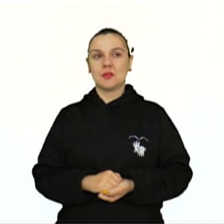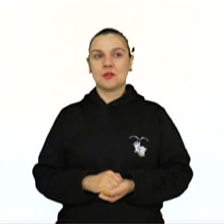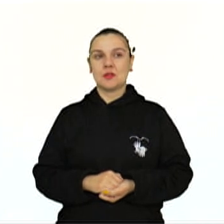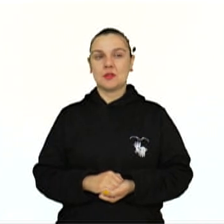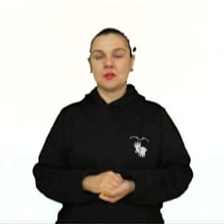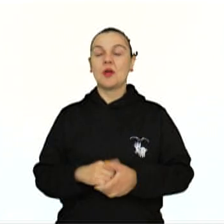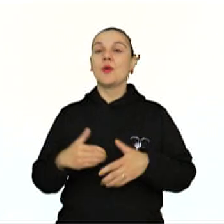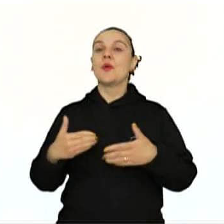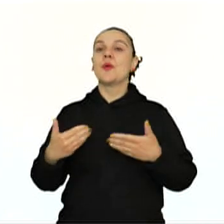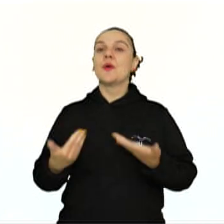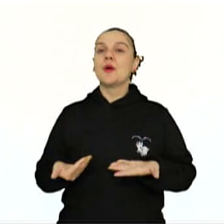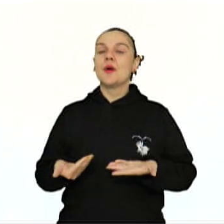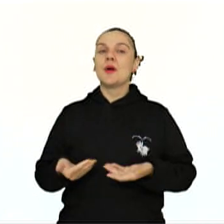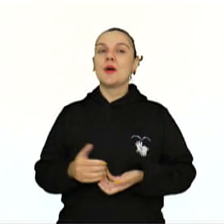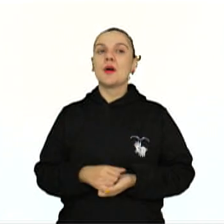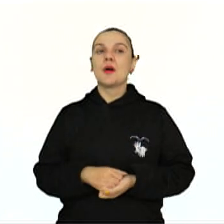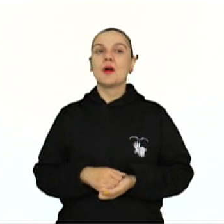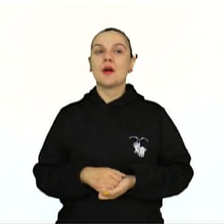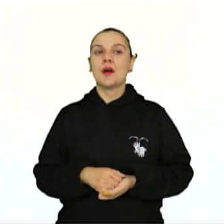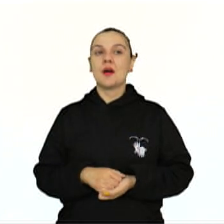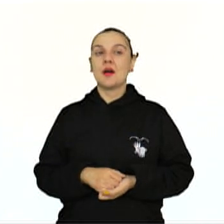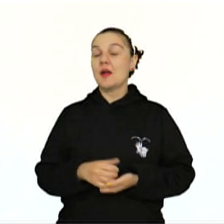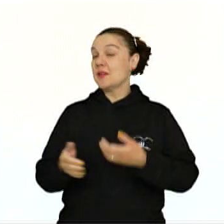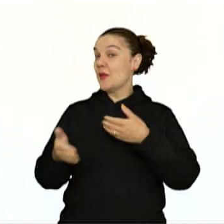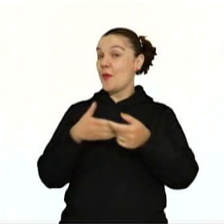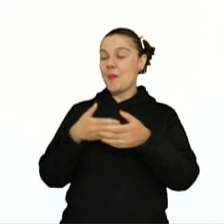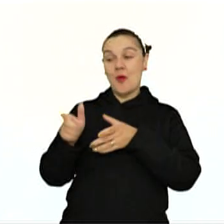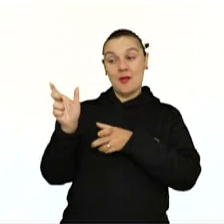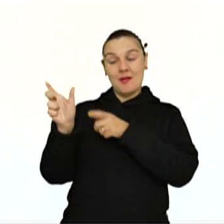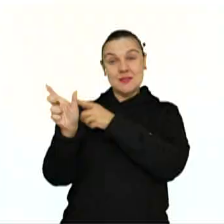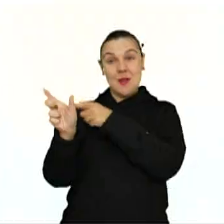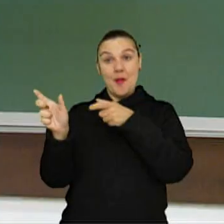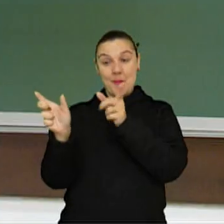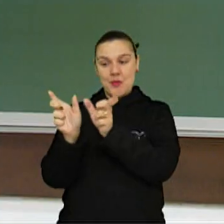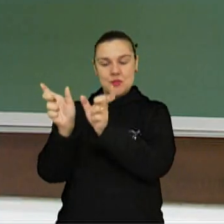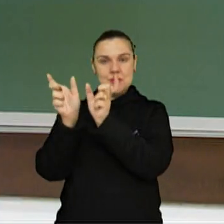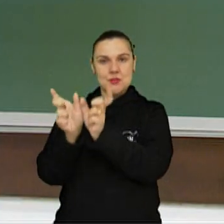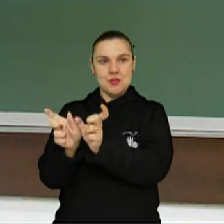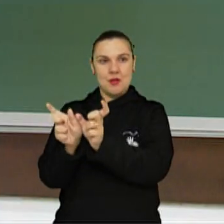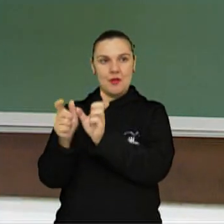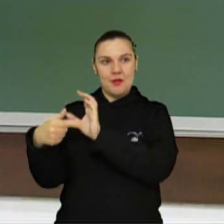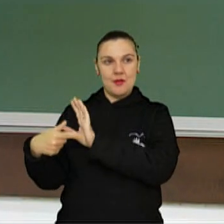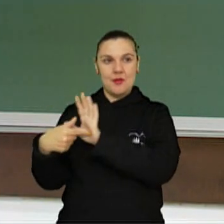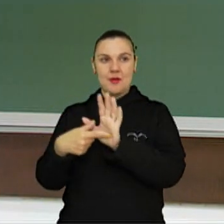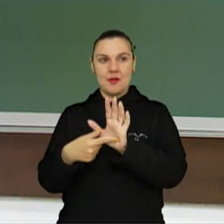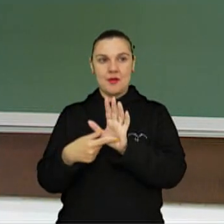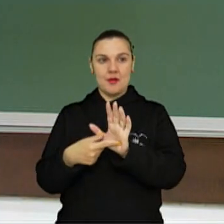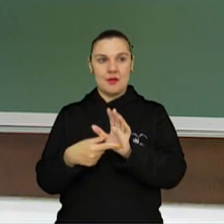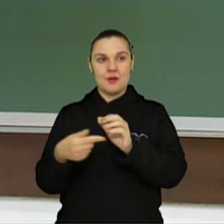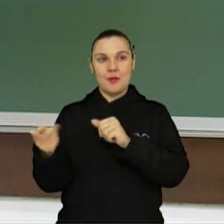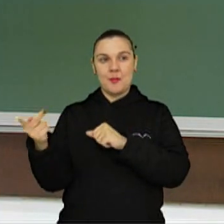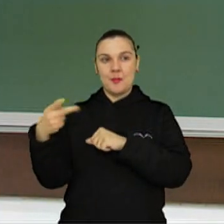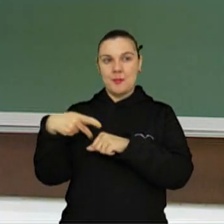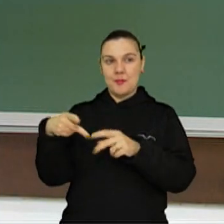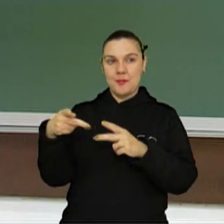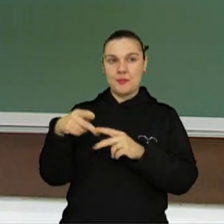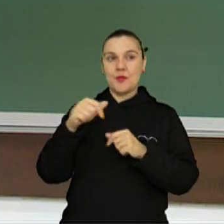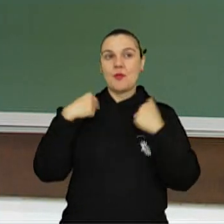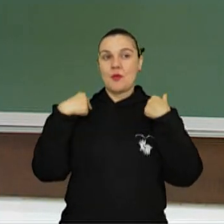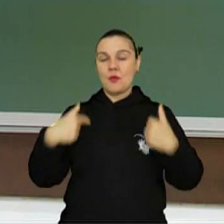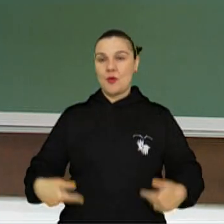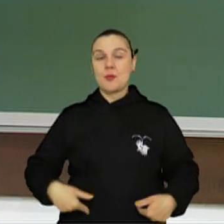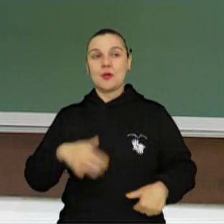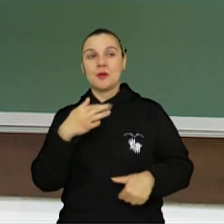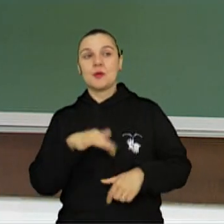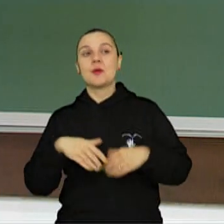la cabeça. Lembra lá? Não importa essa parte aqui, porque essa parte está representada pelos pronomes, e sim é a parte do corpo humano.